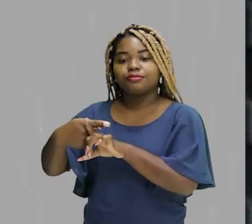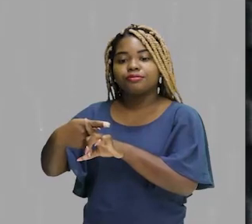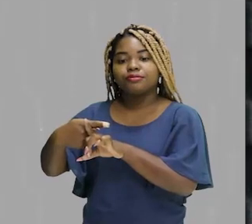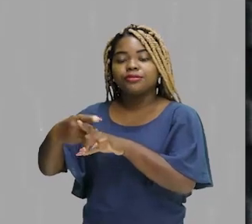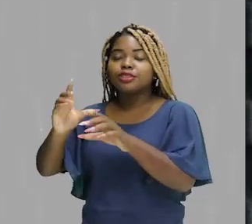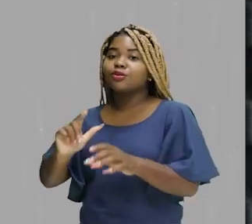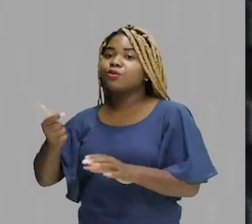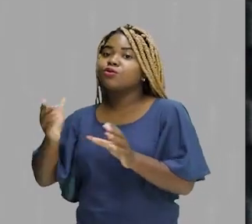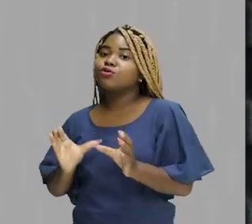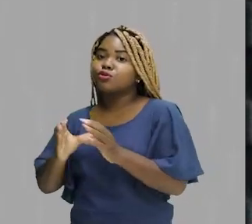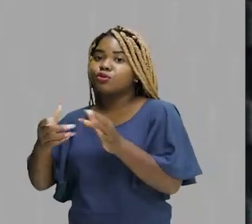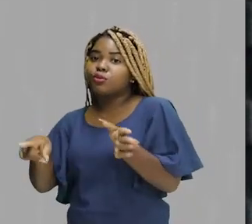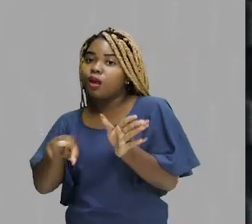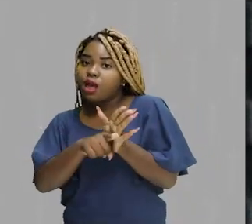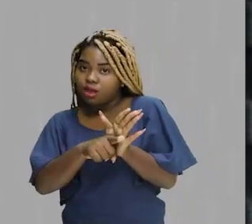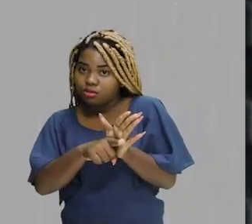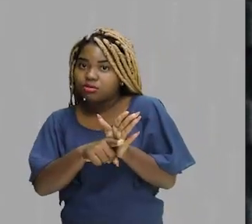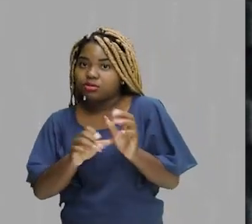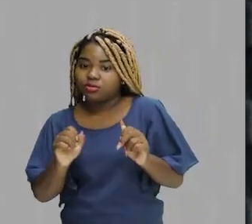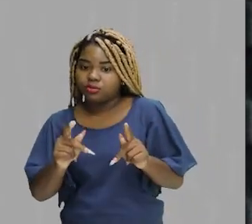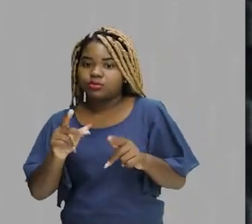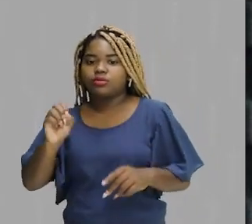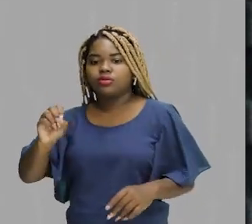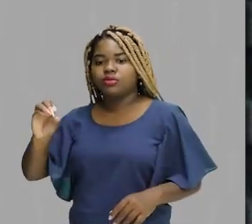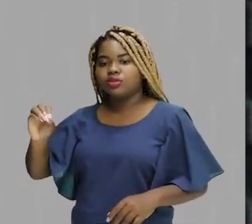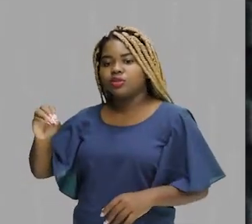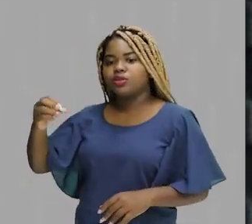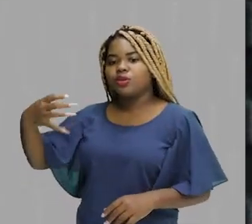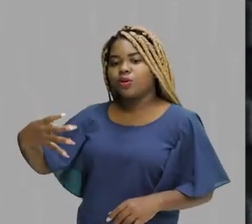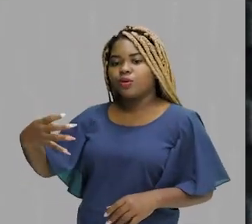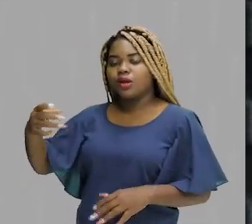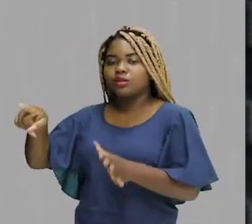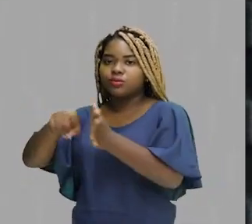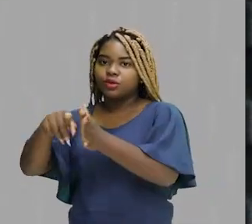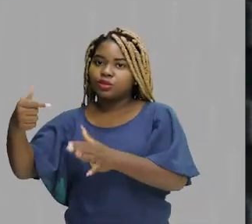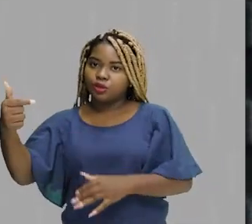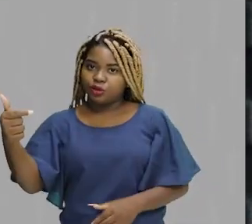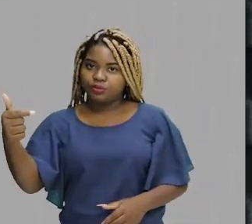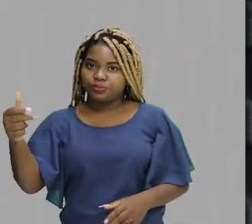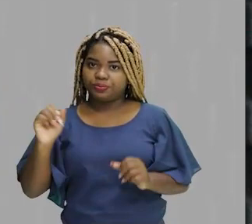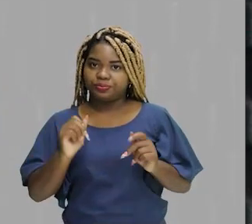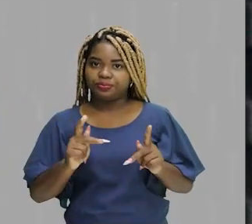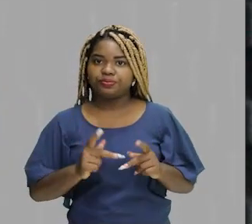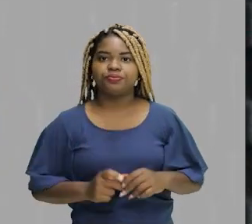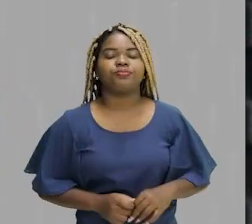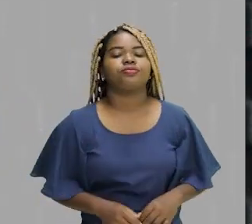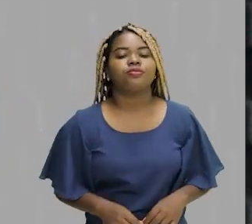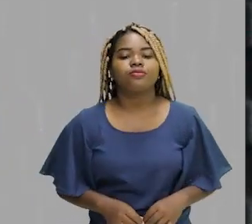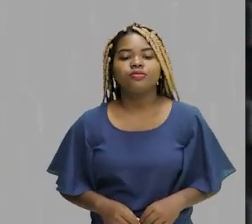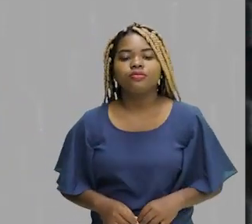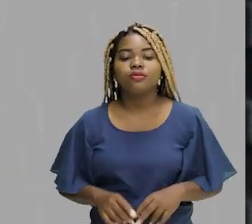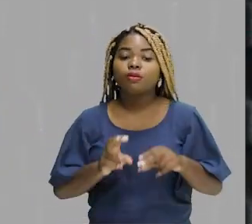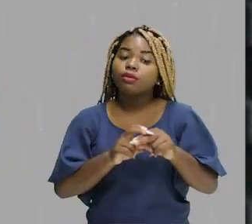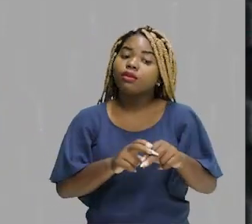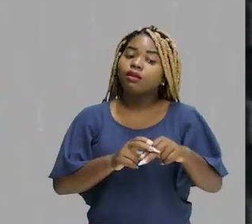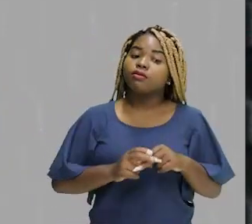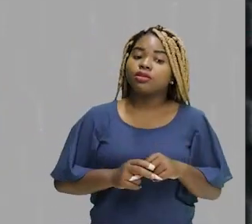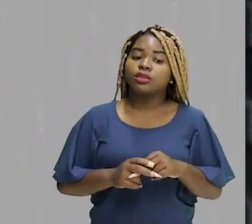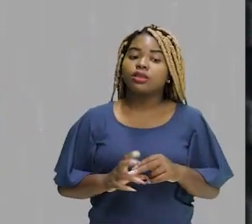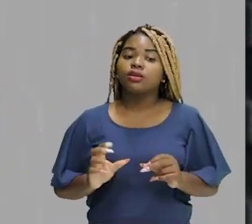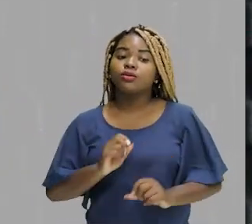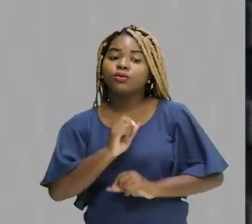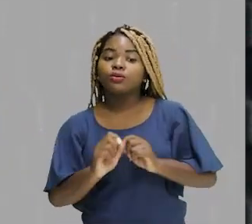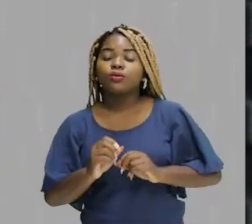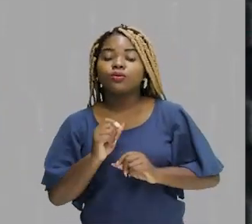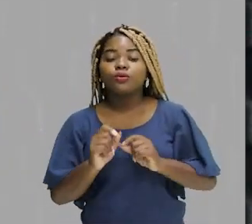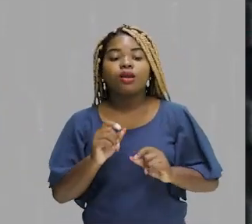grupo negativo, que é o grupo sulfato, o SO4, 2-. Com isso, a gente pode chegar